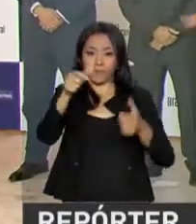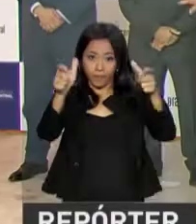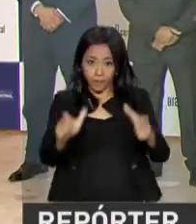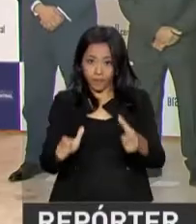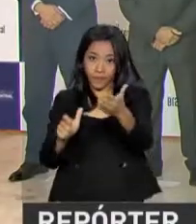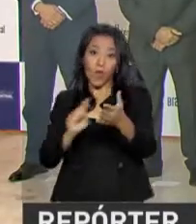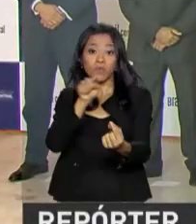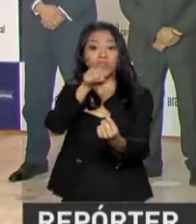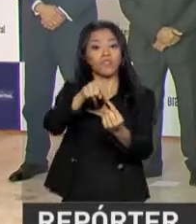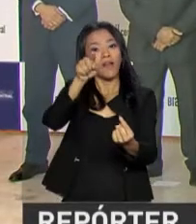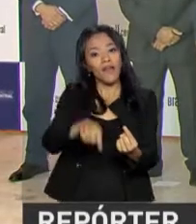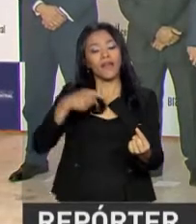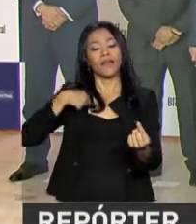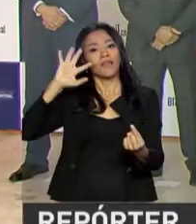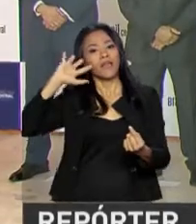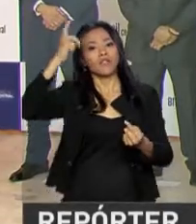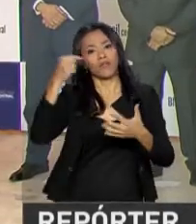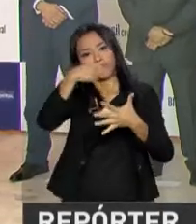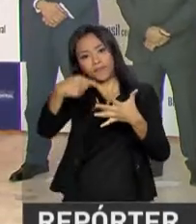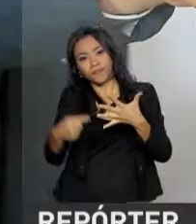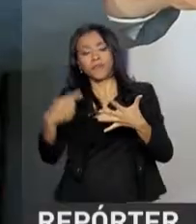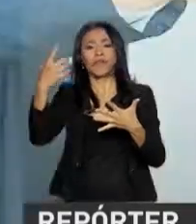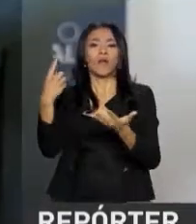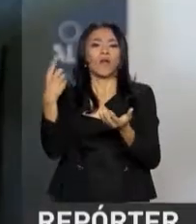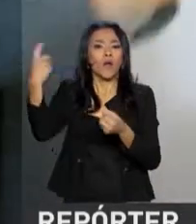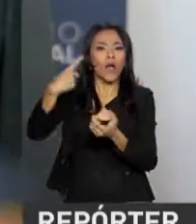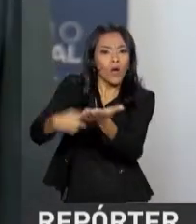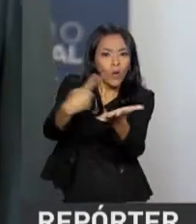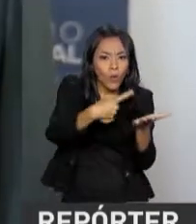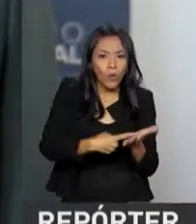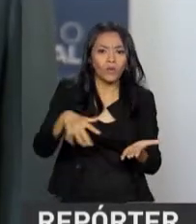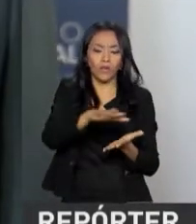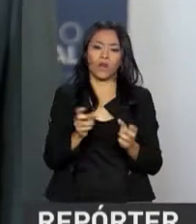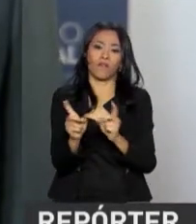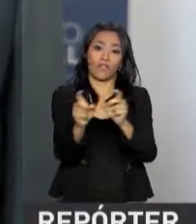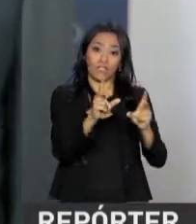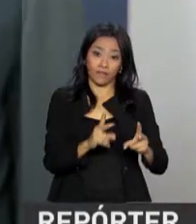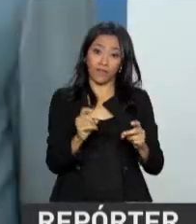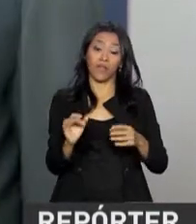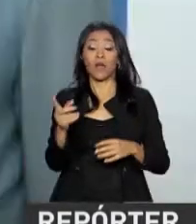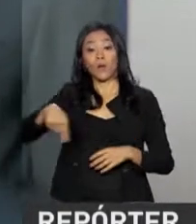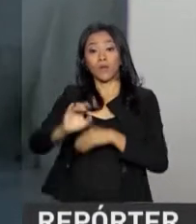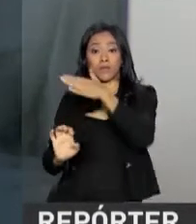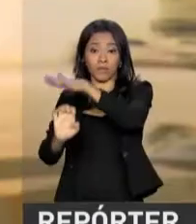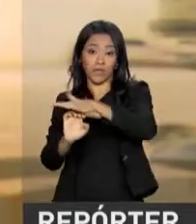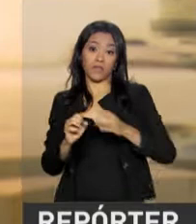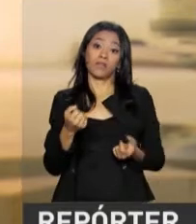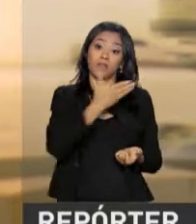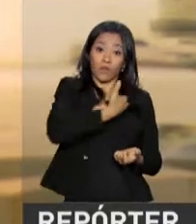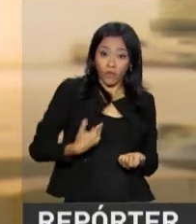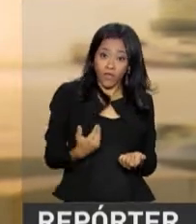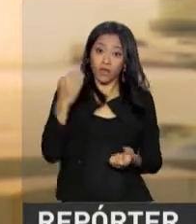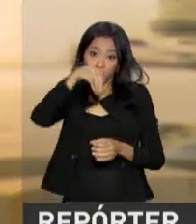ideia é buscar soluções para firmar alianças e acordos comerciais com os setores público e privado no Brasil e no exterior, com